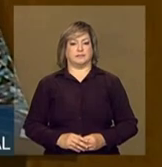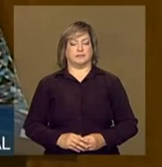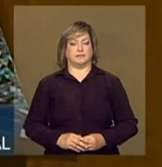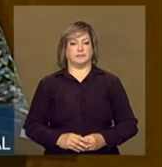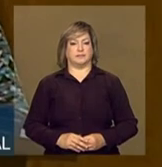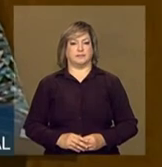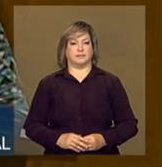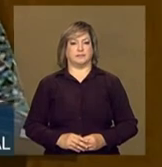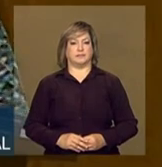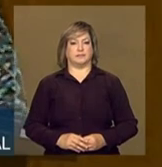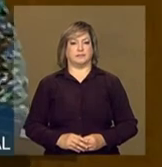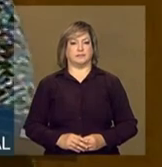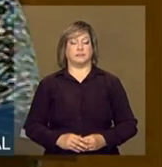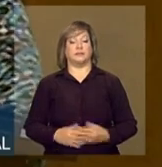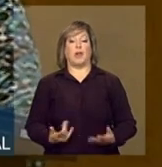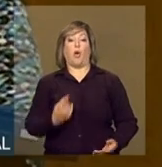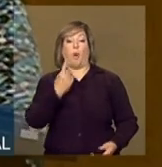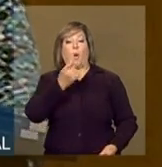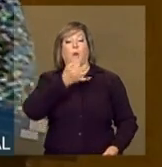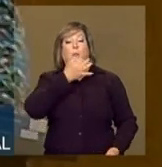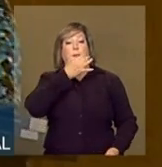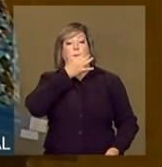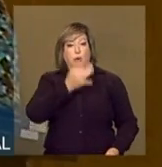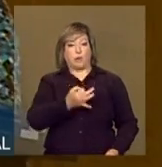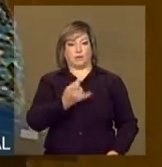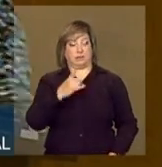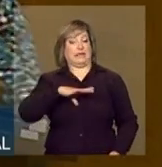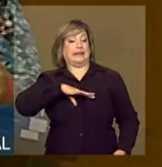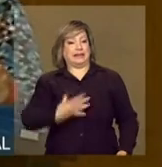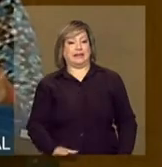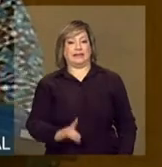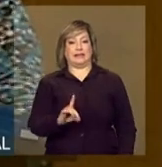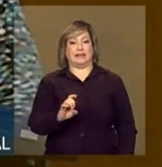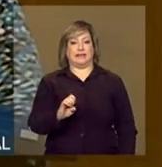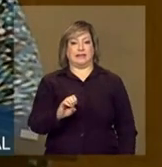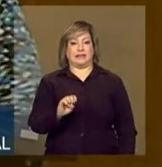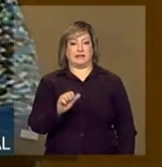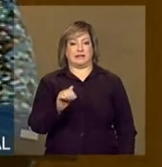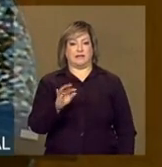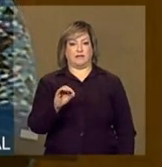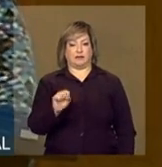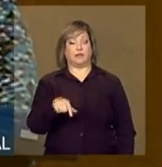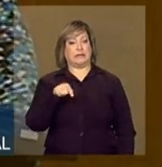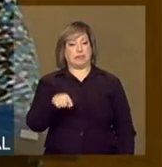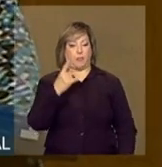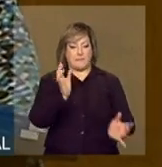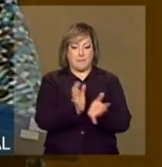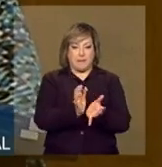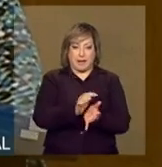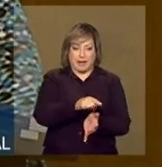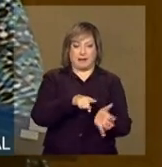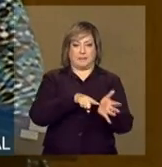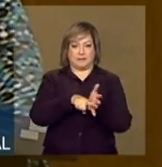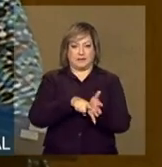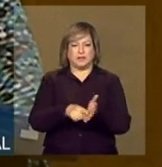Bom, uma proposta da desafios. Há uma parte da pesquisa que colhe